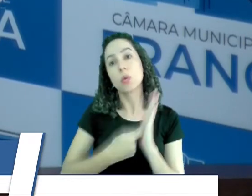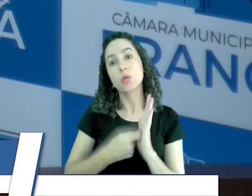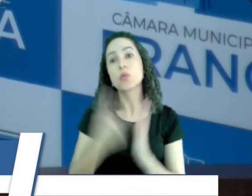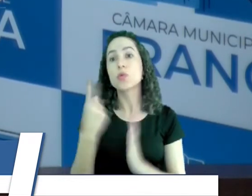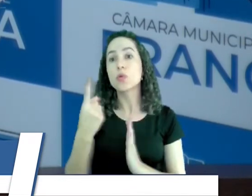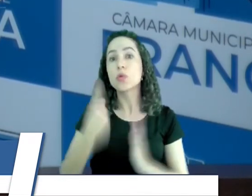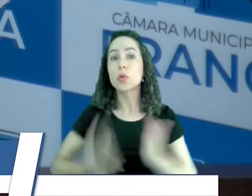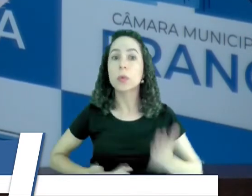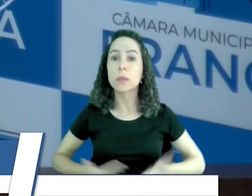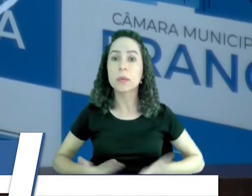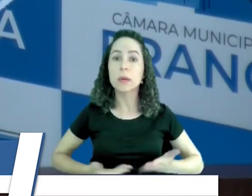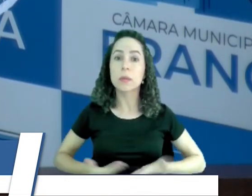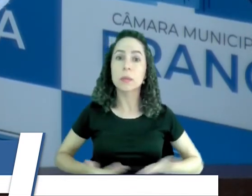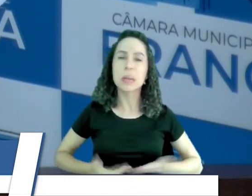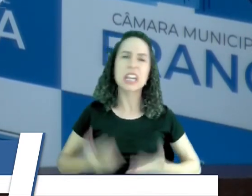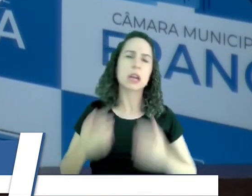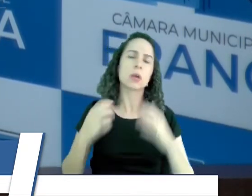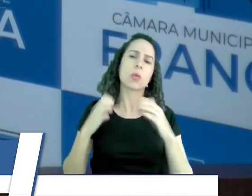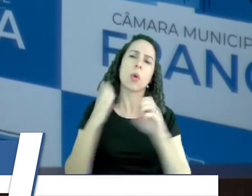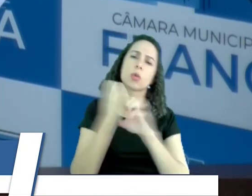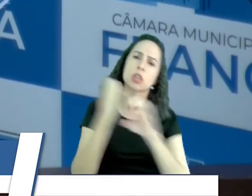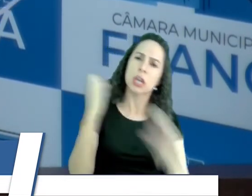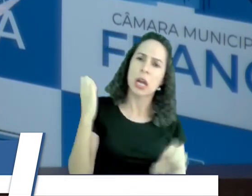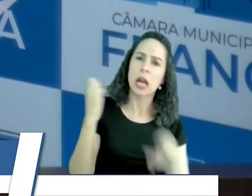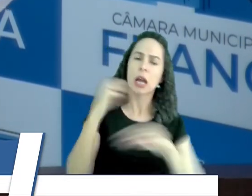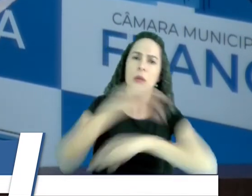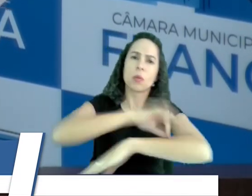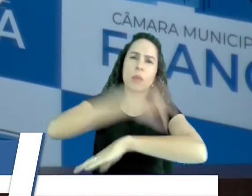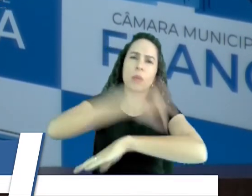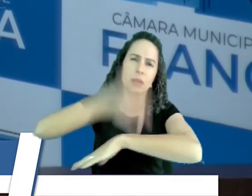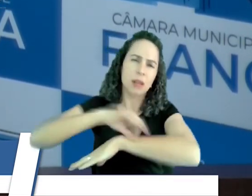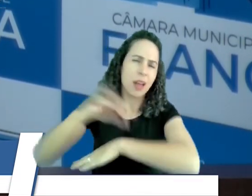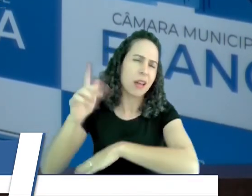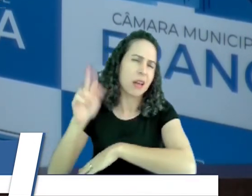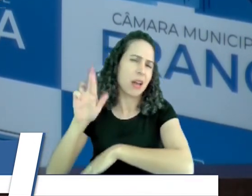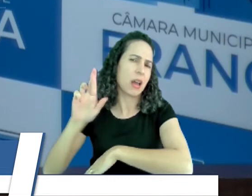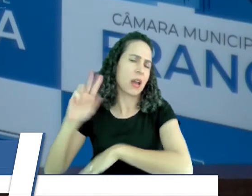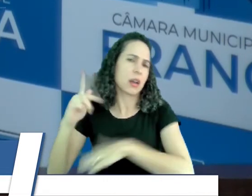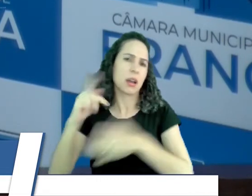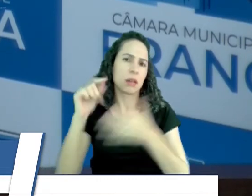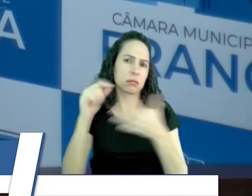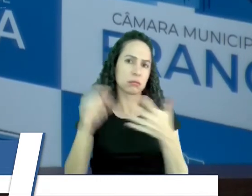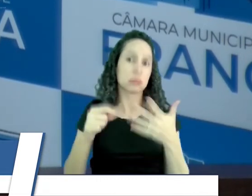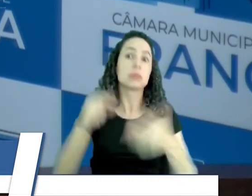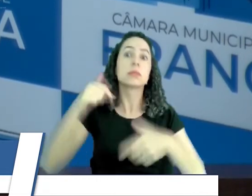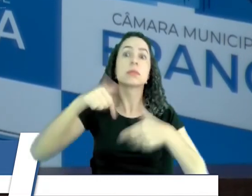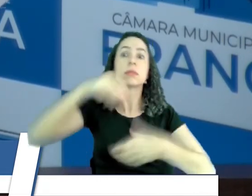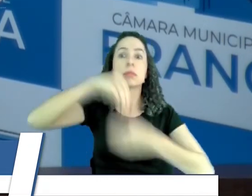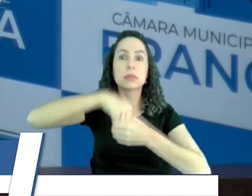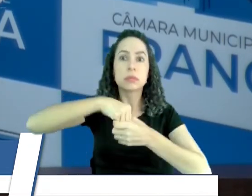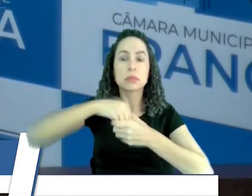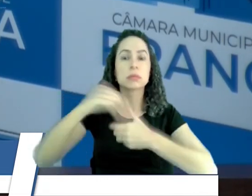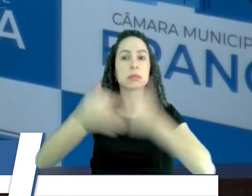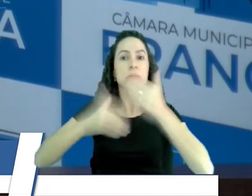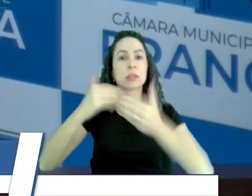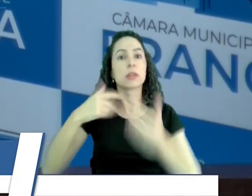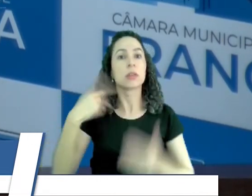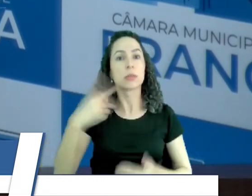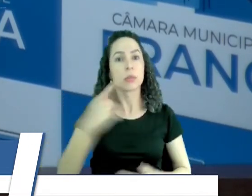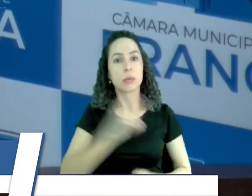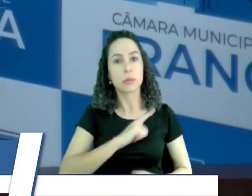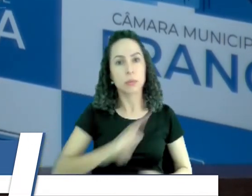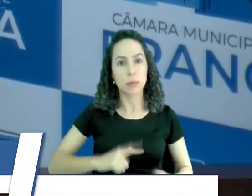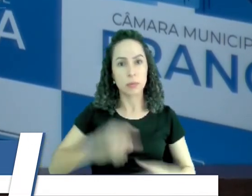que assim como engenheiro, arquiteto, o pessoal do RH, vai atuar para desenvolver as políticas públicas de turismo no